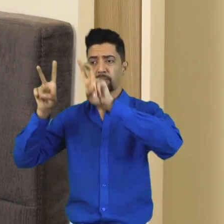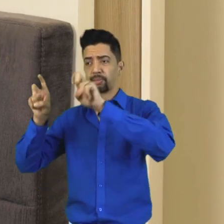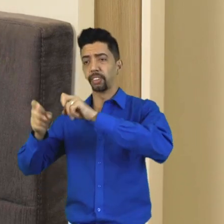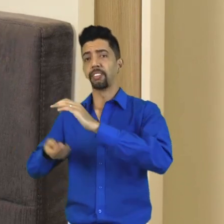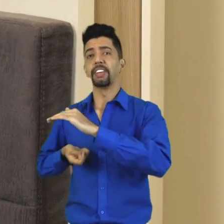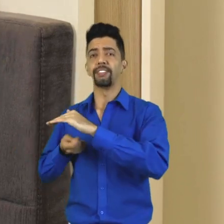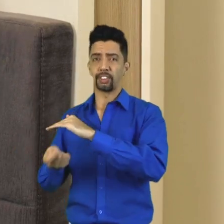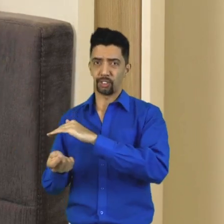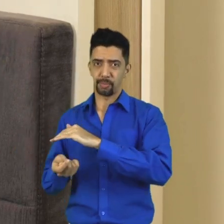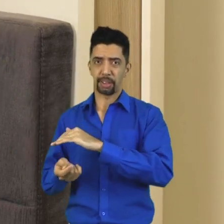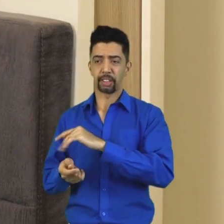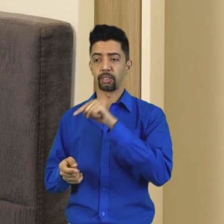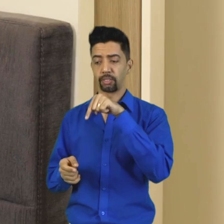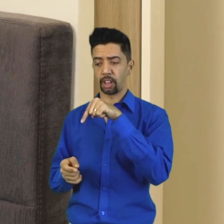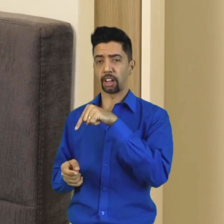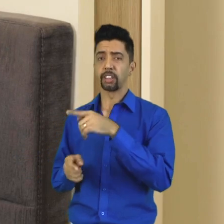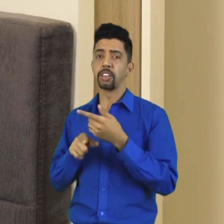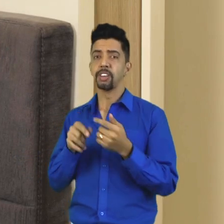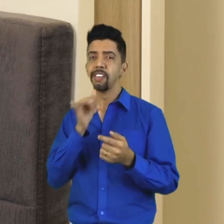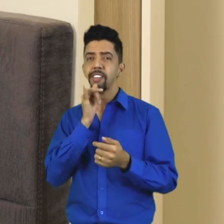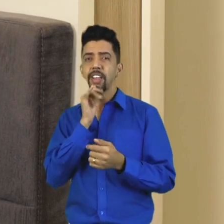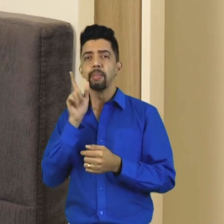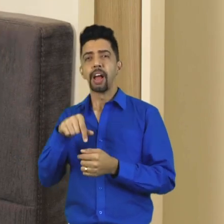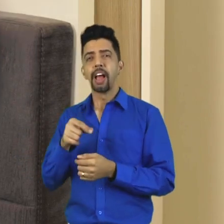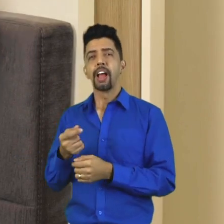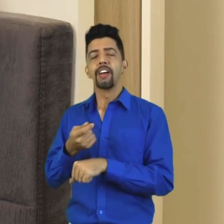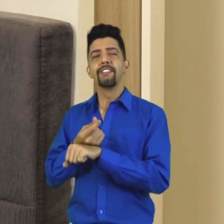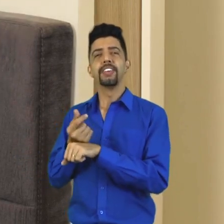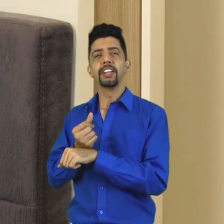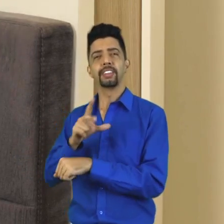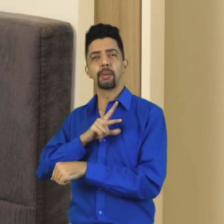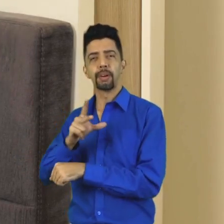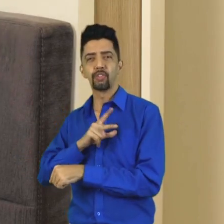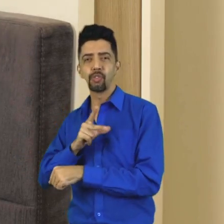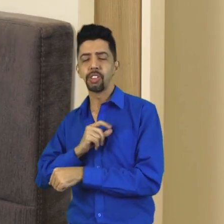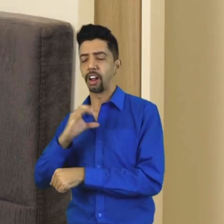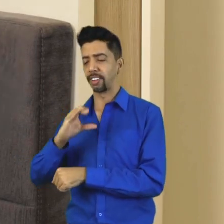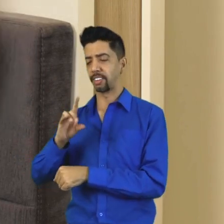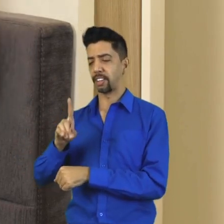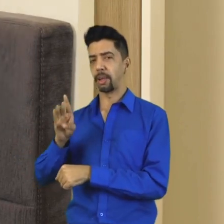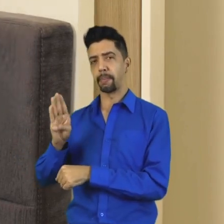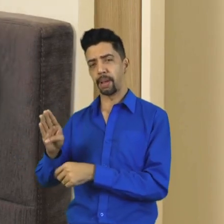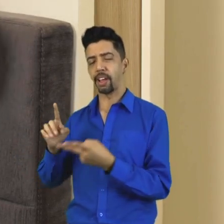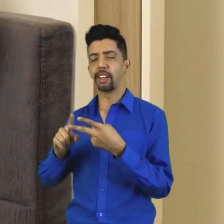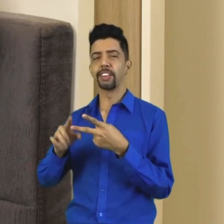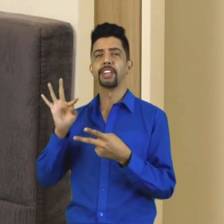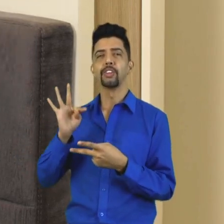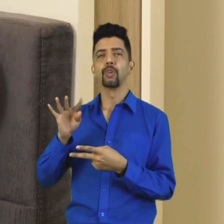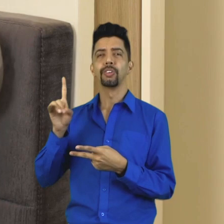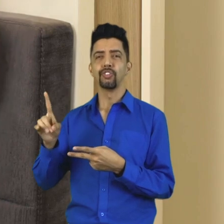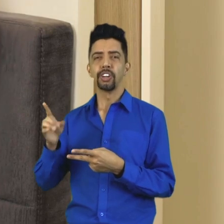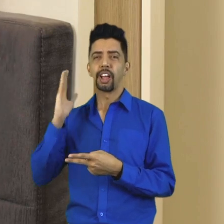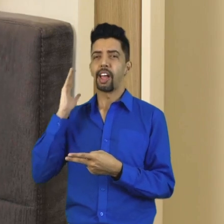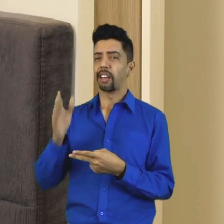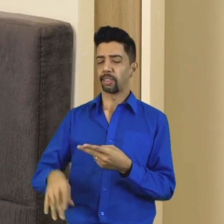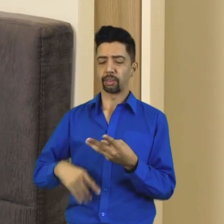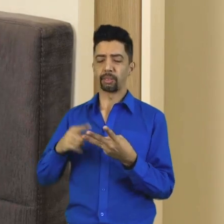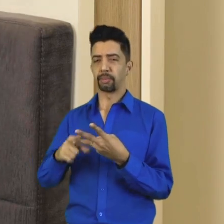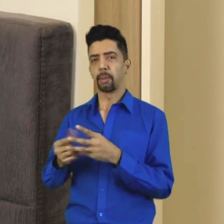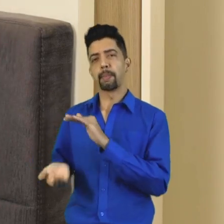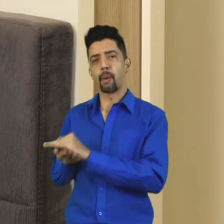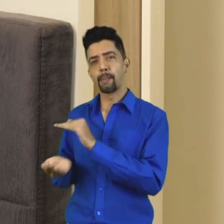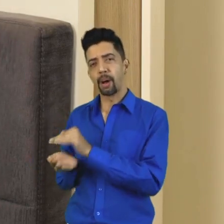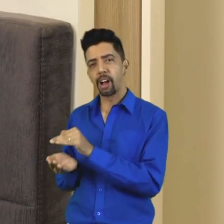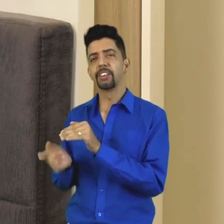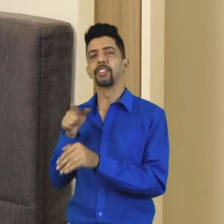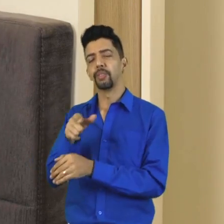finanças pessoais, eu até controlo, eu ganho, eu invisto em CDB, eu invisto em tesouro, eu invisto em poupança.